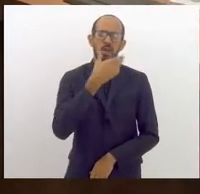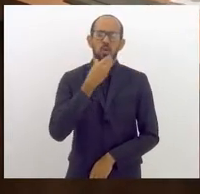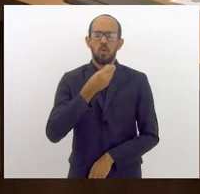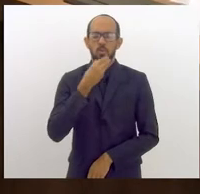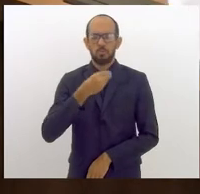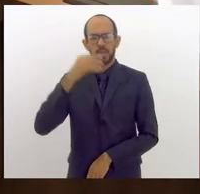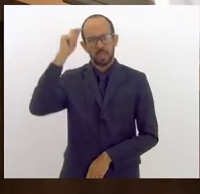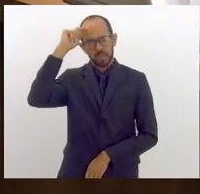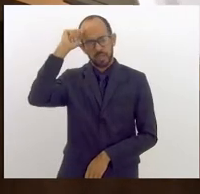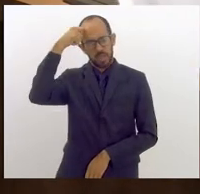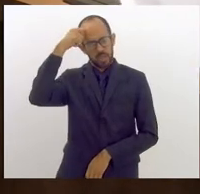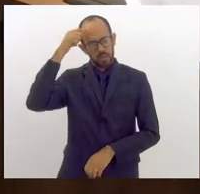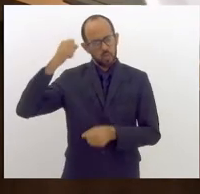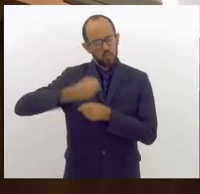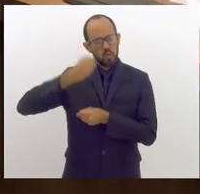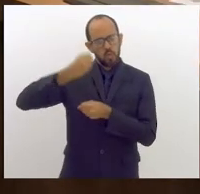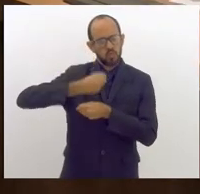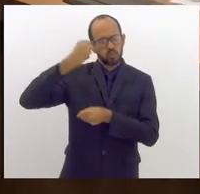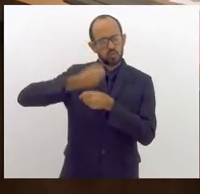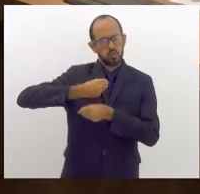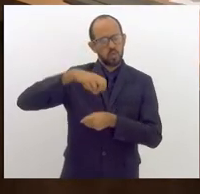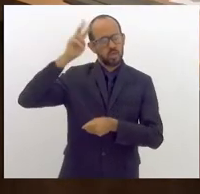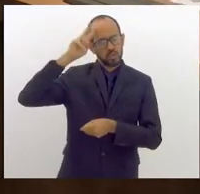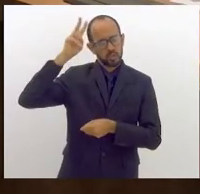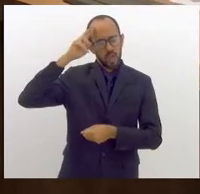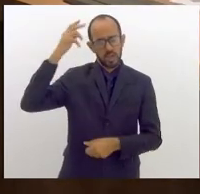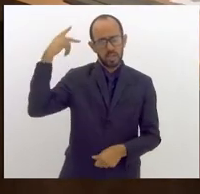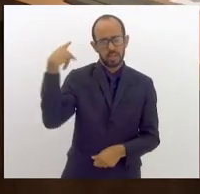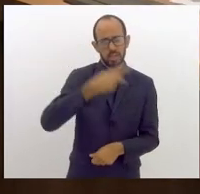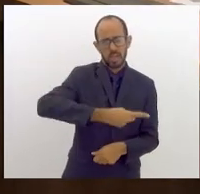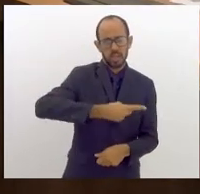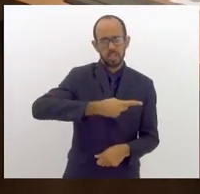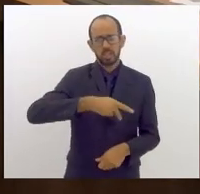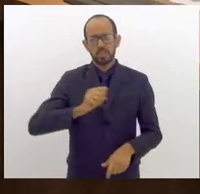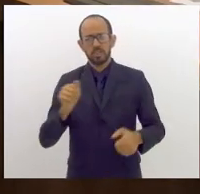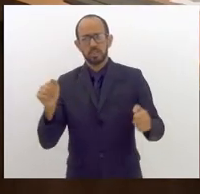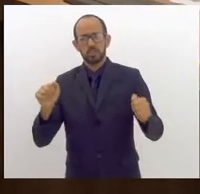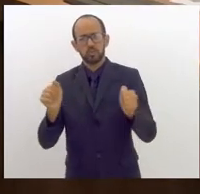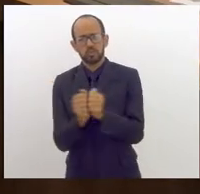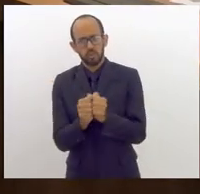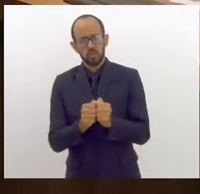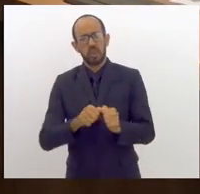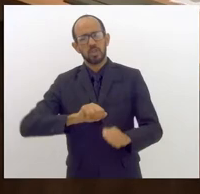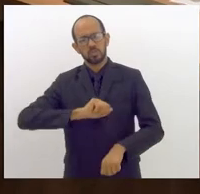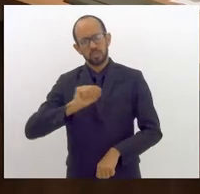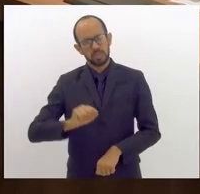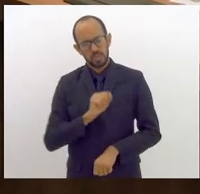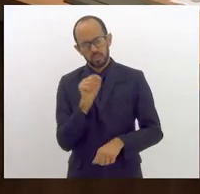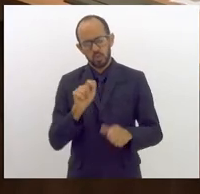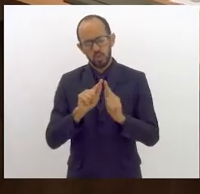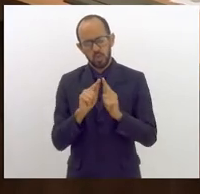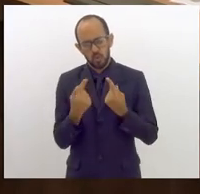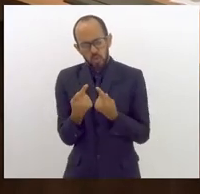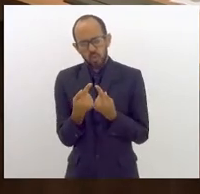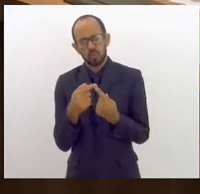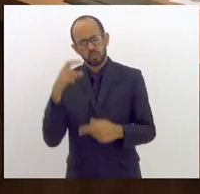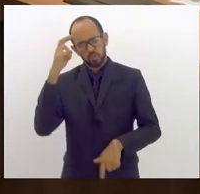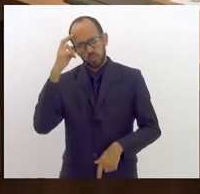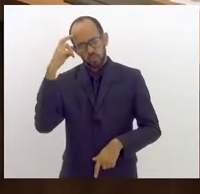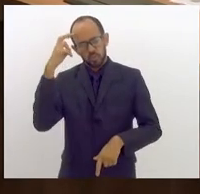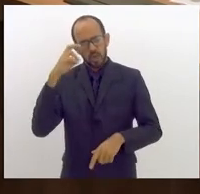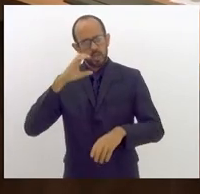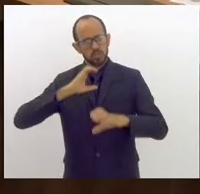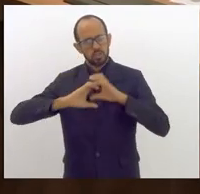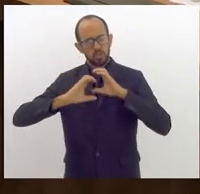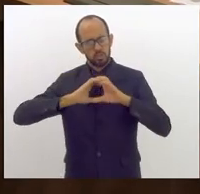negro que construiu a partir da sua história e Associação a grupos culturais e de comunicação